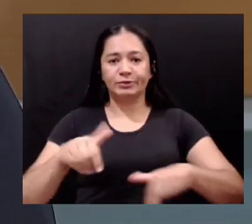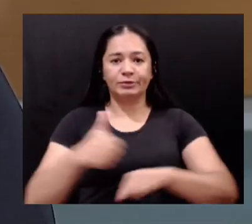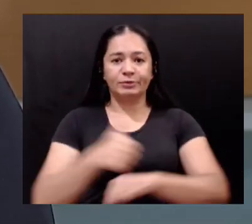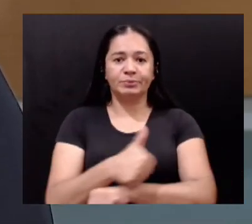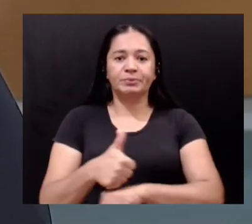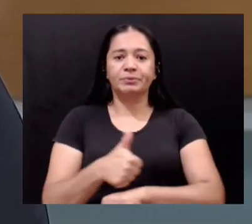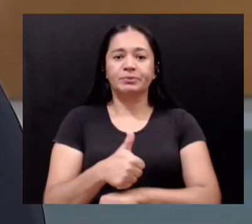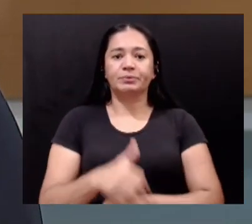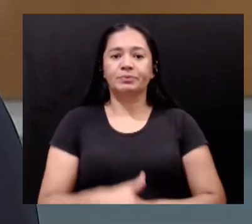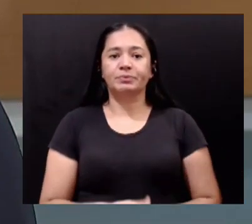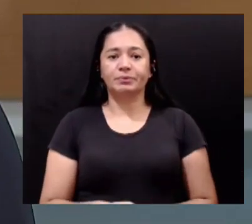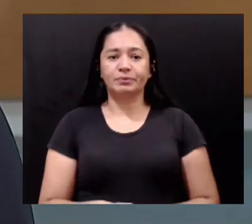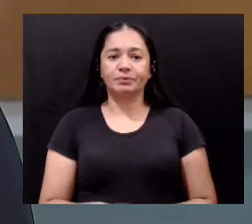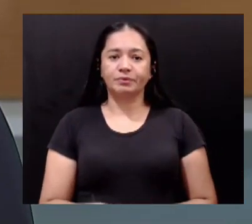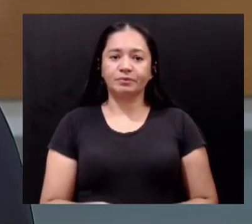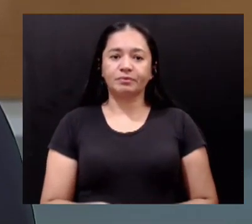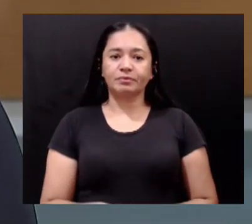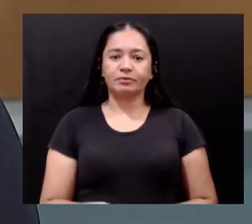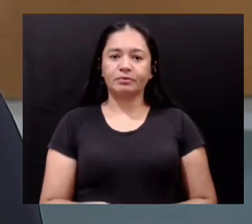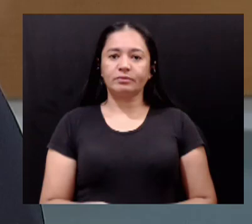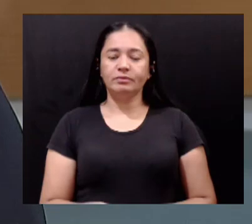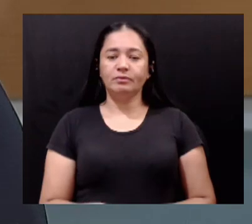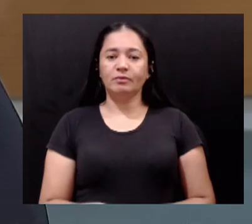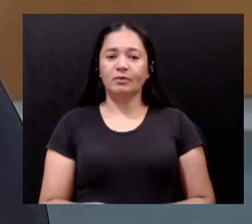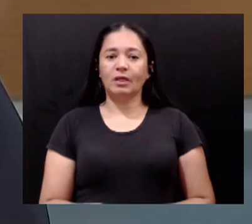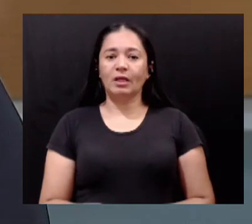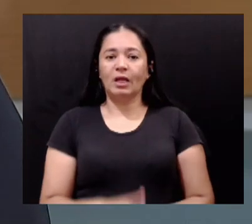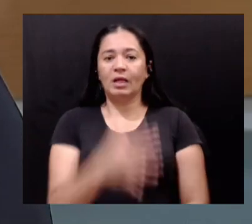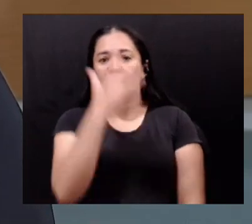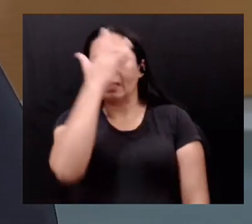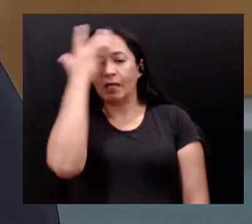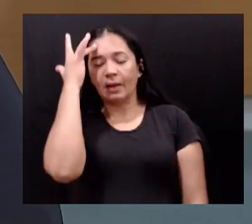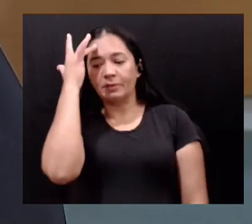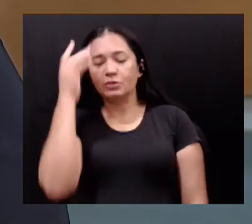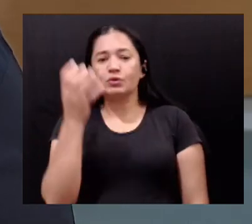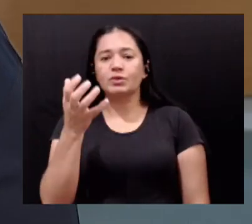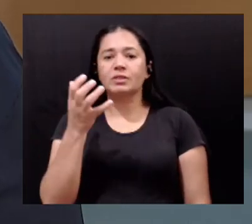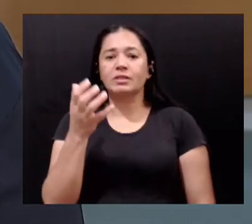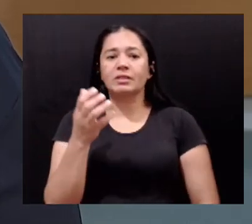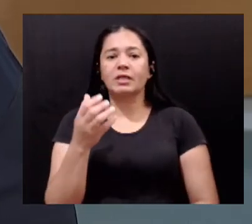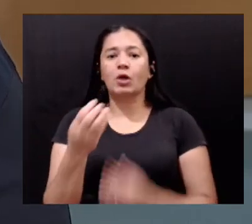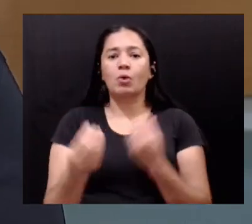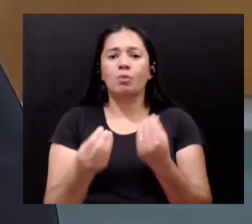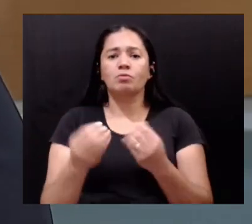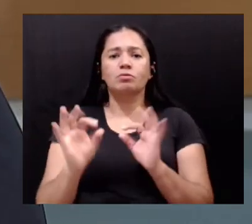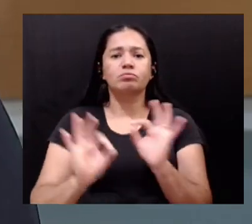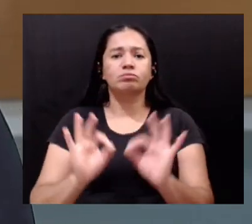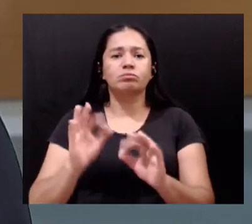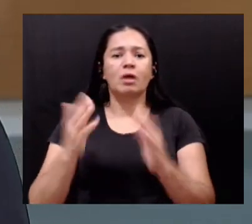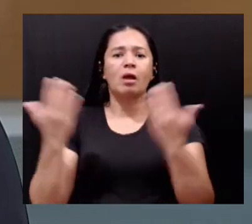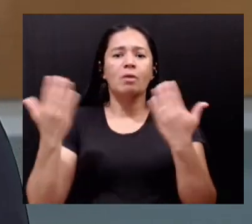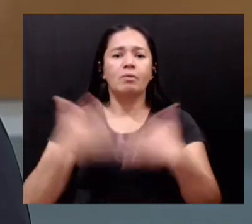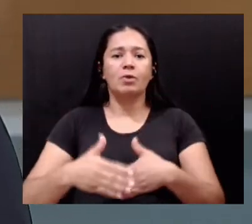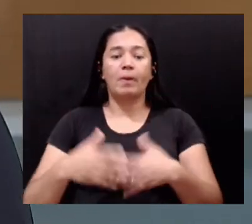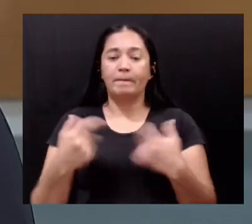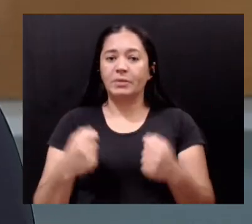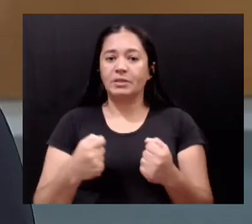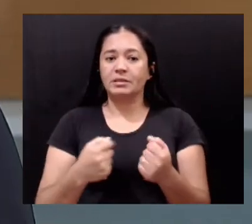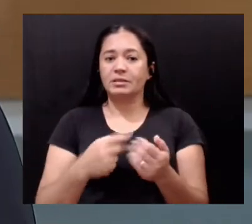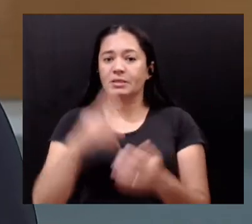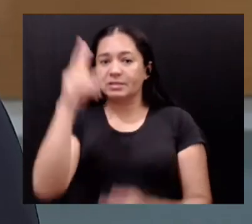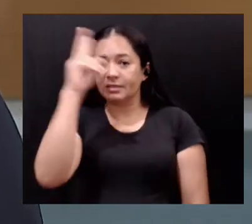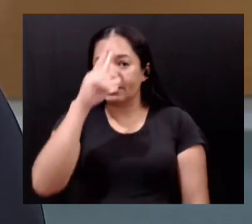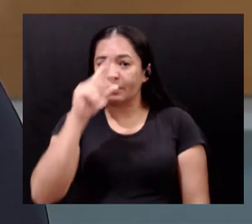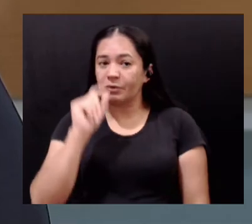Claro. A pessoa interessada, como que ela deve se preparar para a prova? tem que dar uma relembrada para aqueles que já